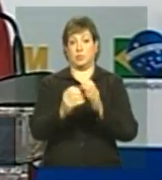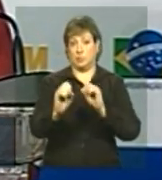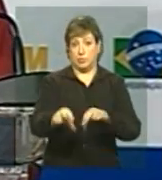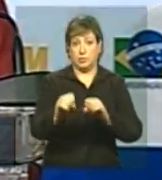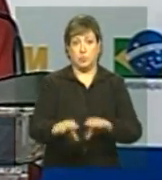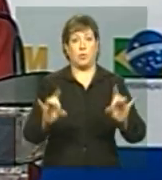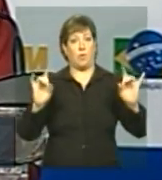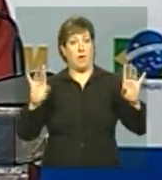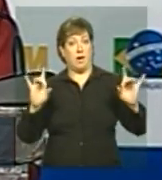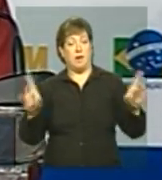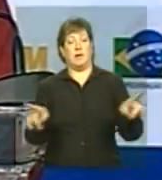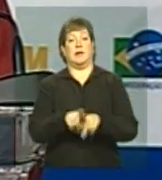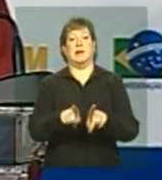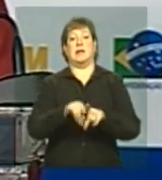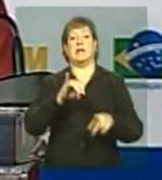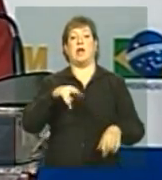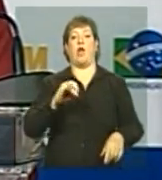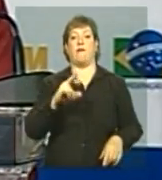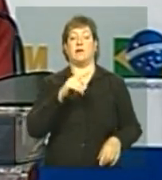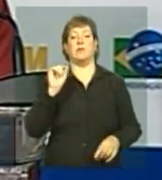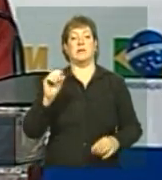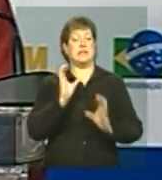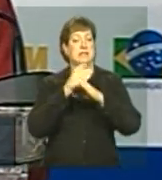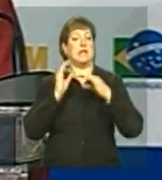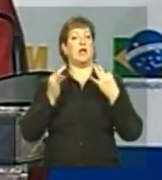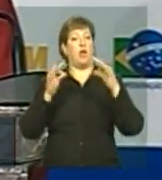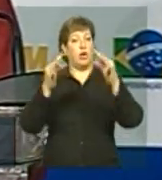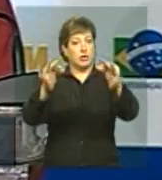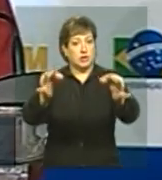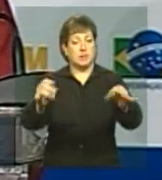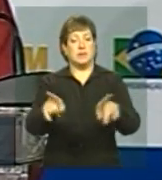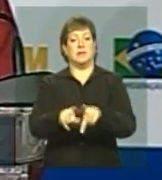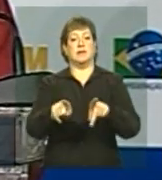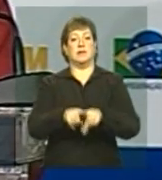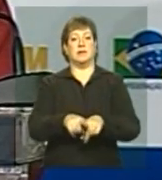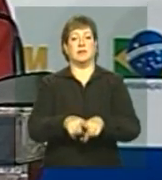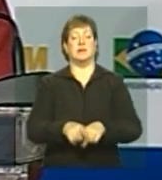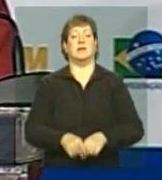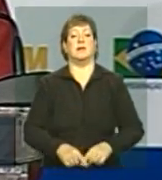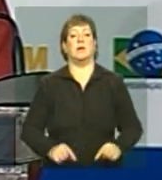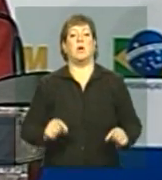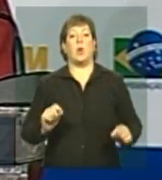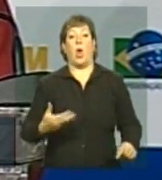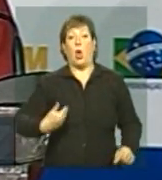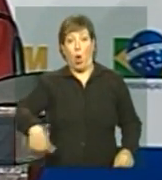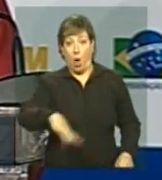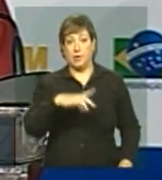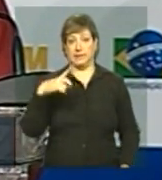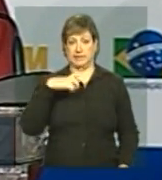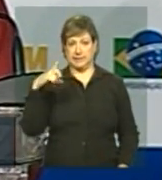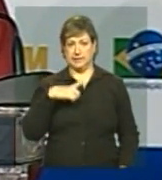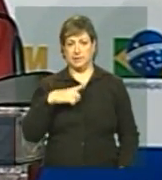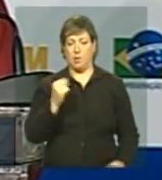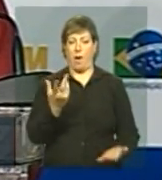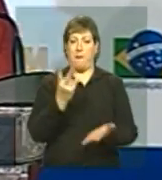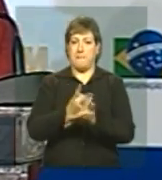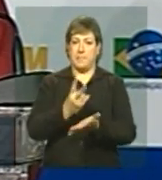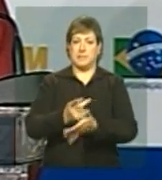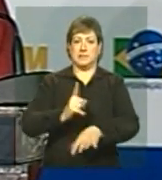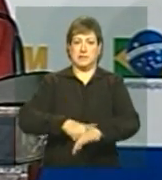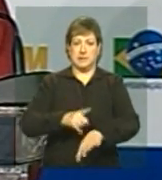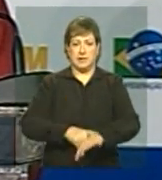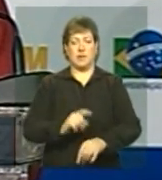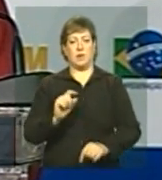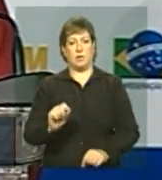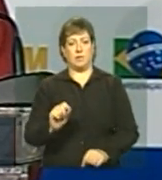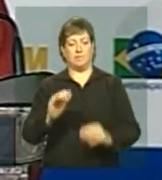qualidade, a inovação, a ciência, a tecnologia e o fato que nós temos, ao mesmo tempo que tratar da